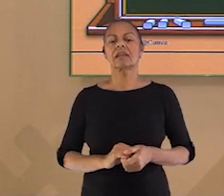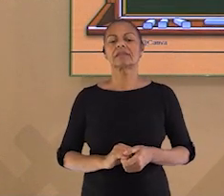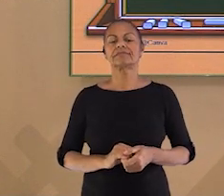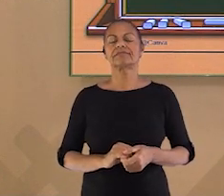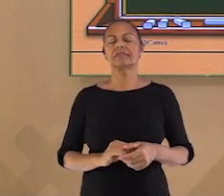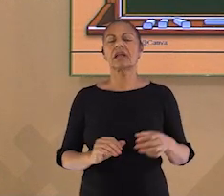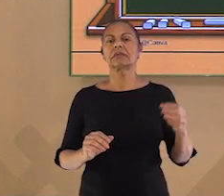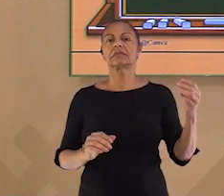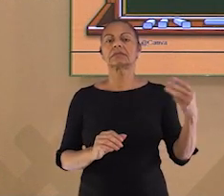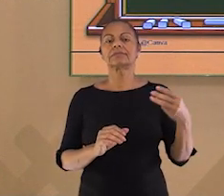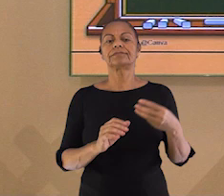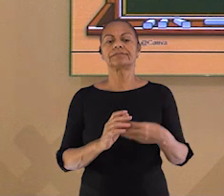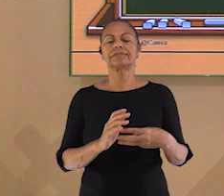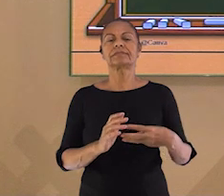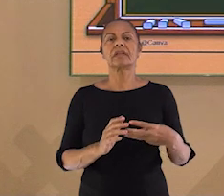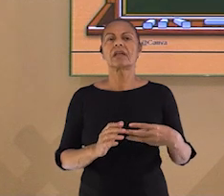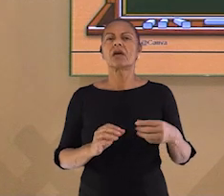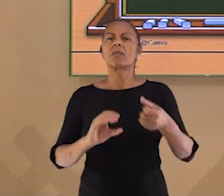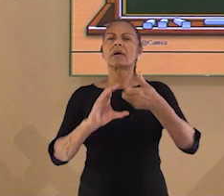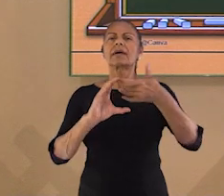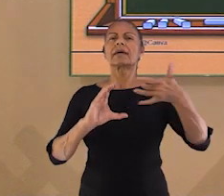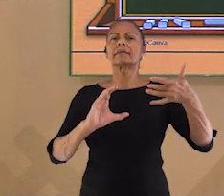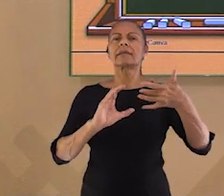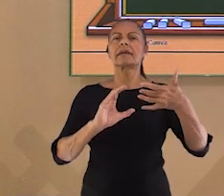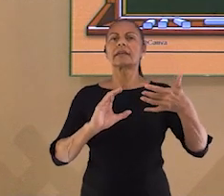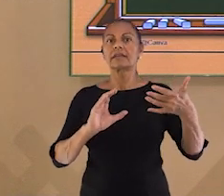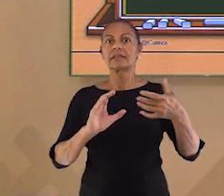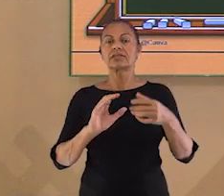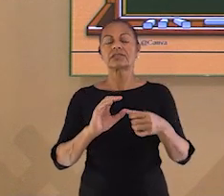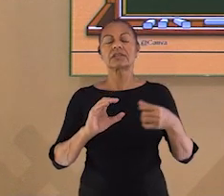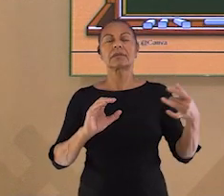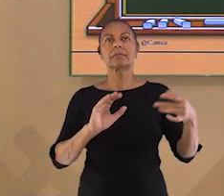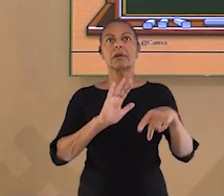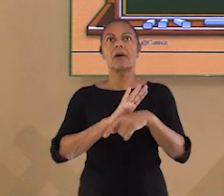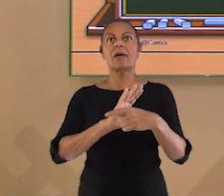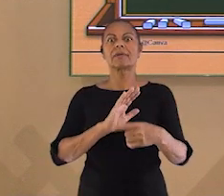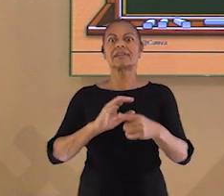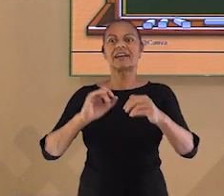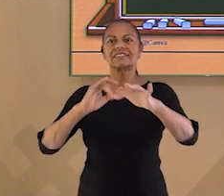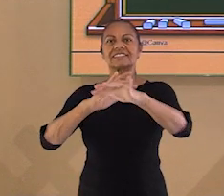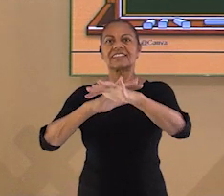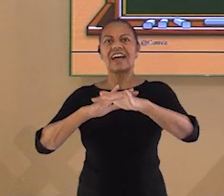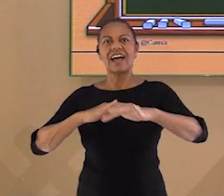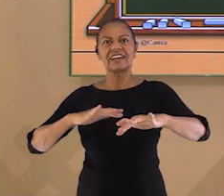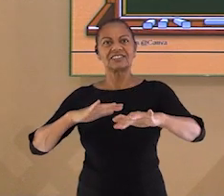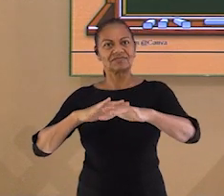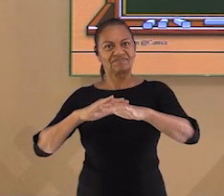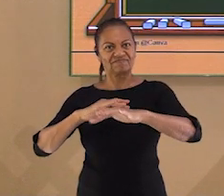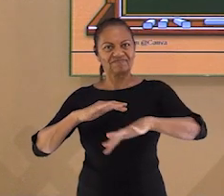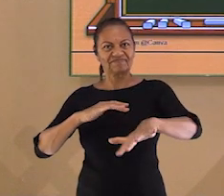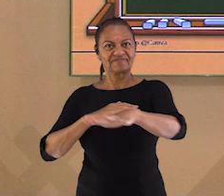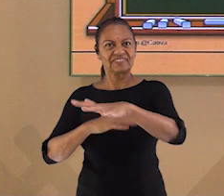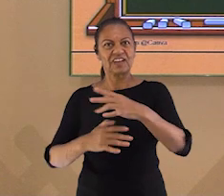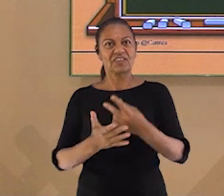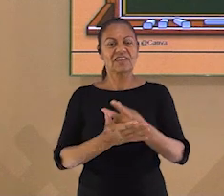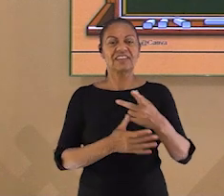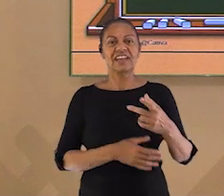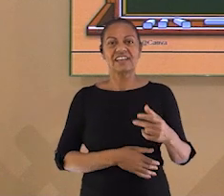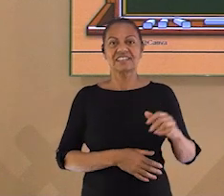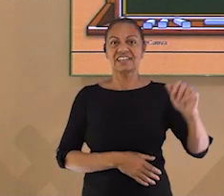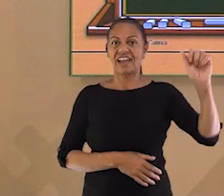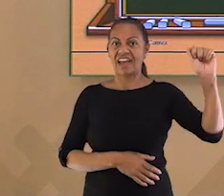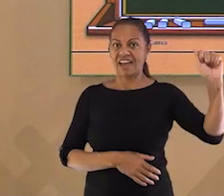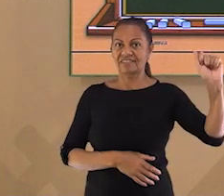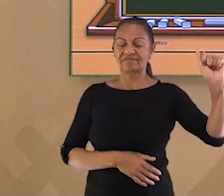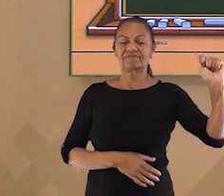é: uma característica comum nas grandes cidades onde ocorrem as ilhas de calor é